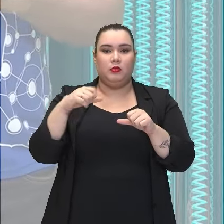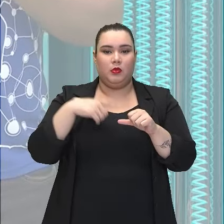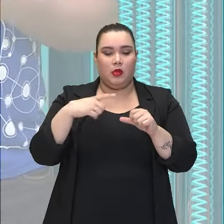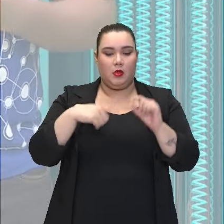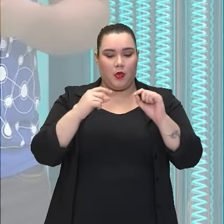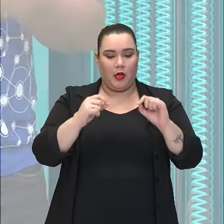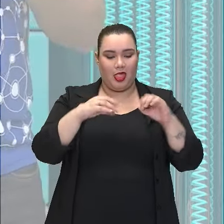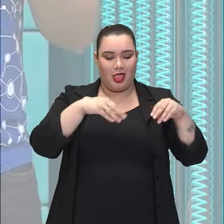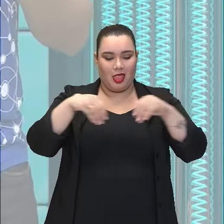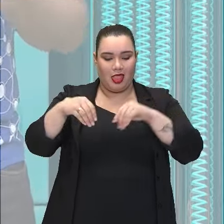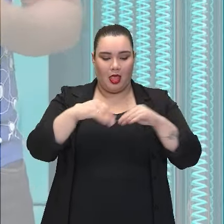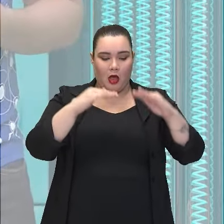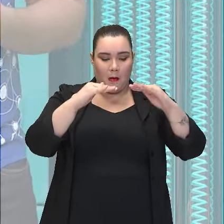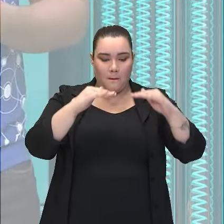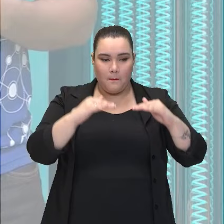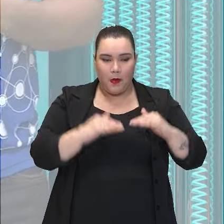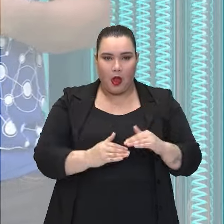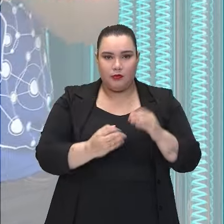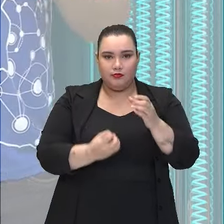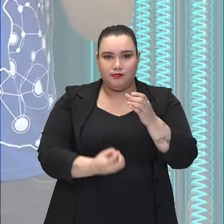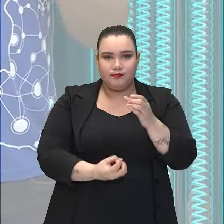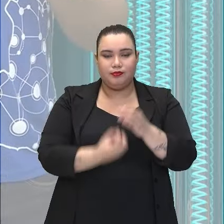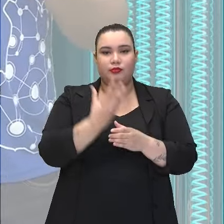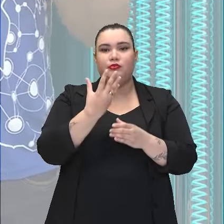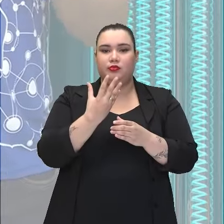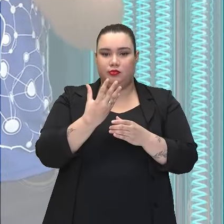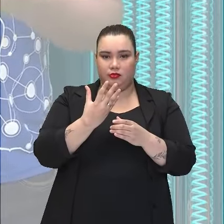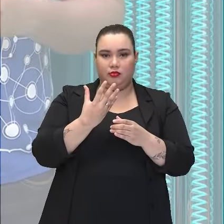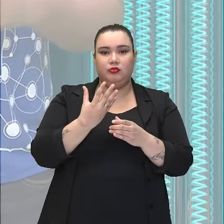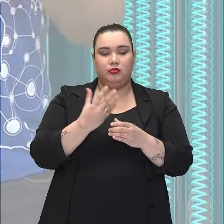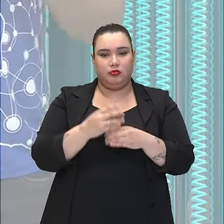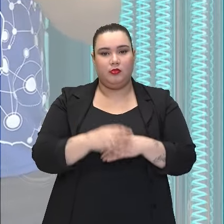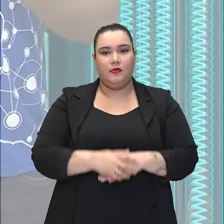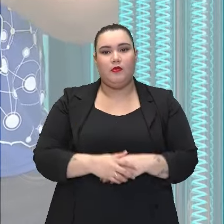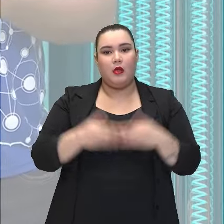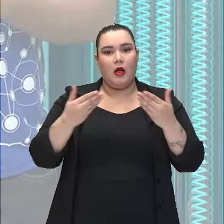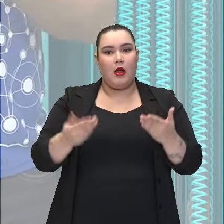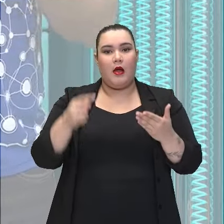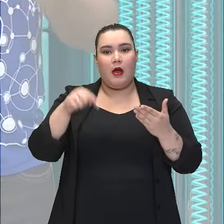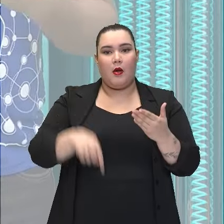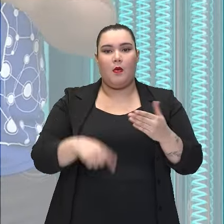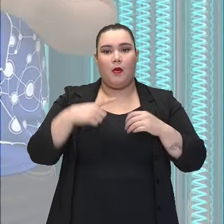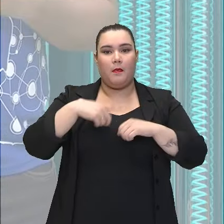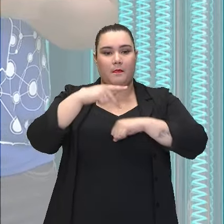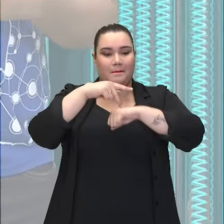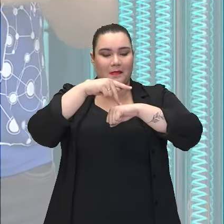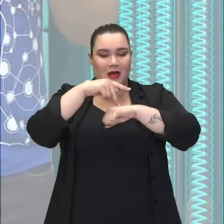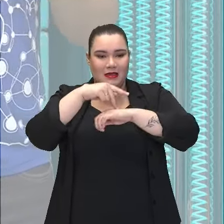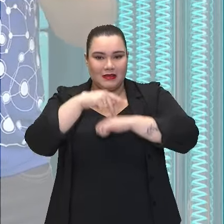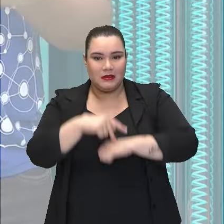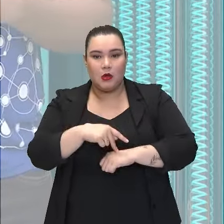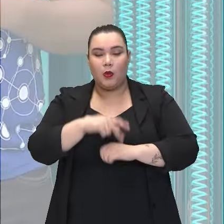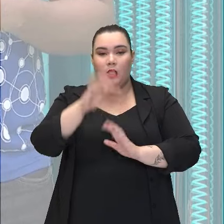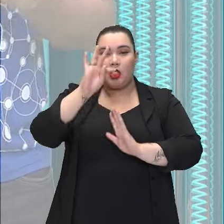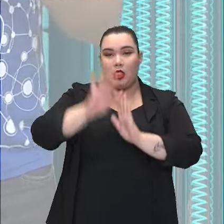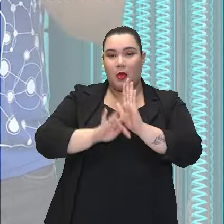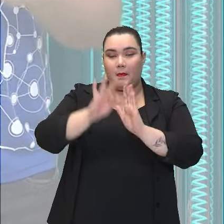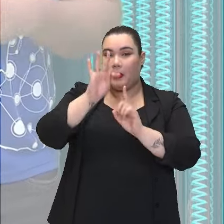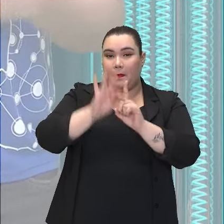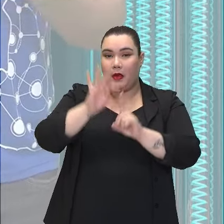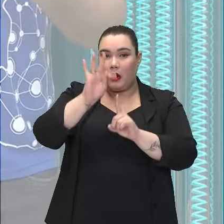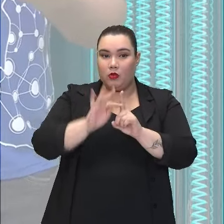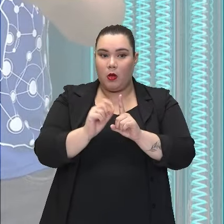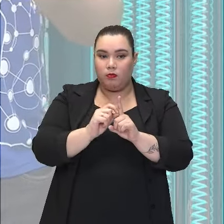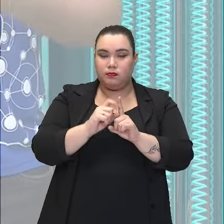do manto terrestre, nas profundezas da Terra, lá devido à alta pressão e alta temperatura ocorre essa fusão.